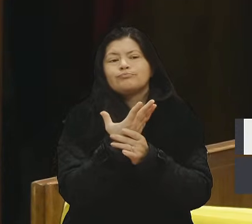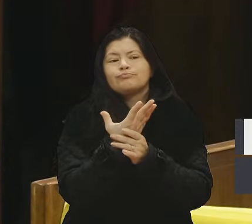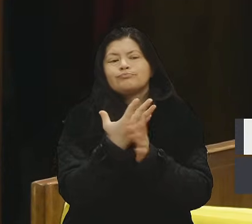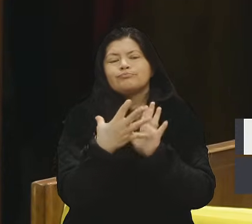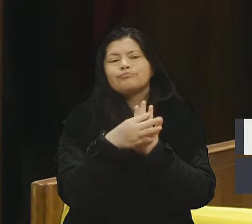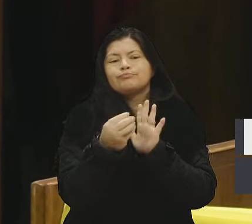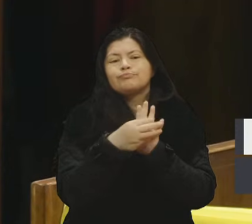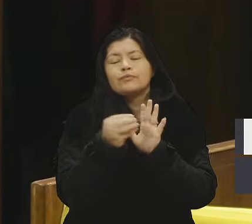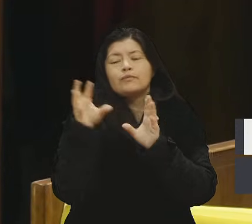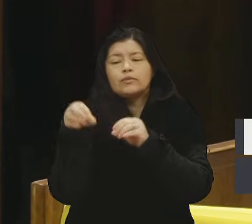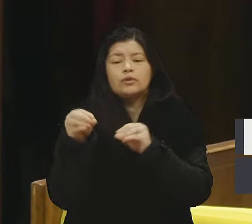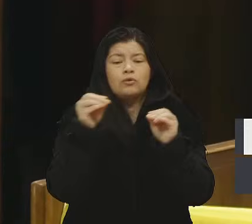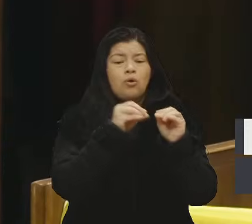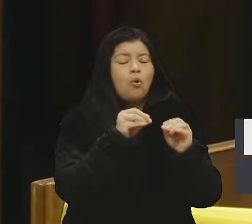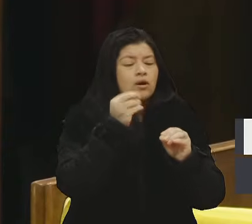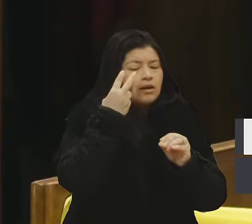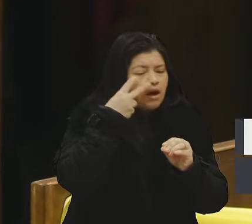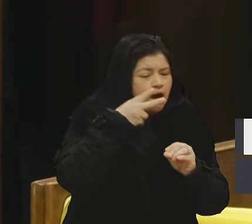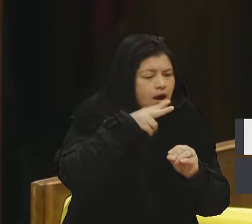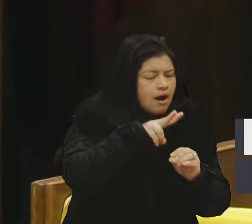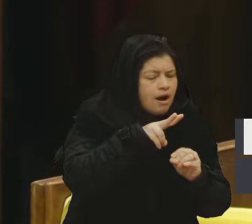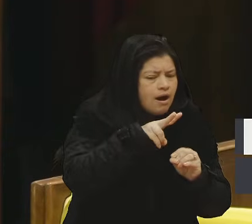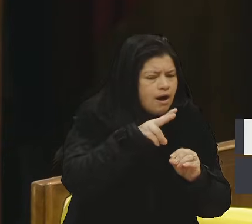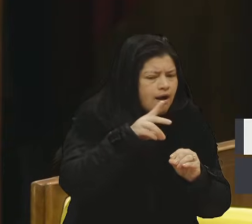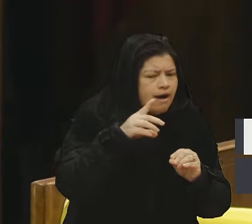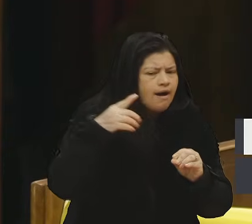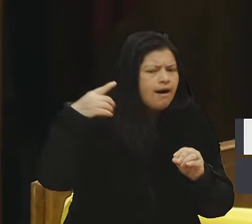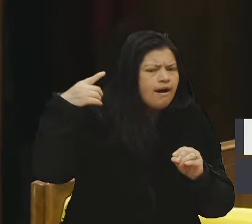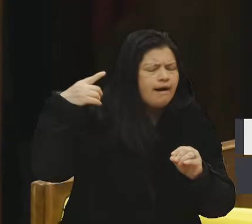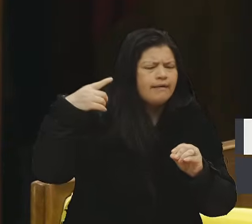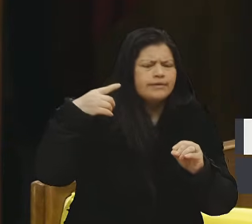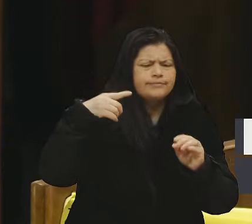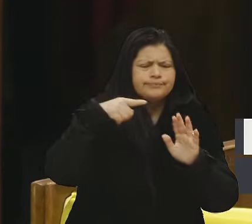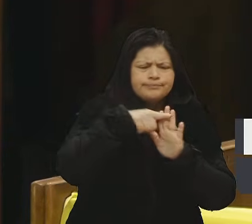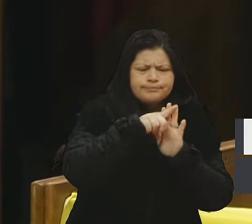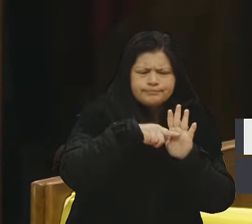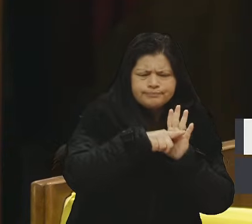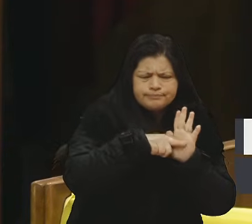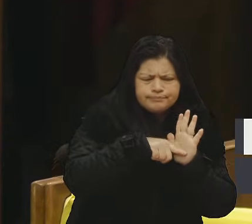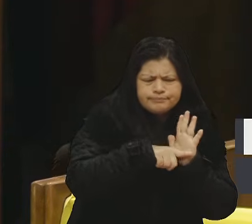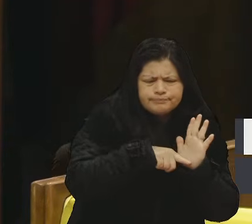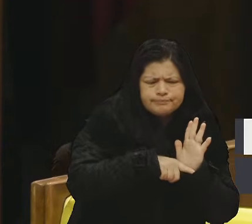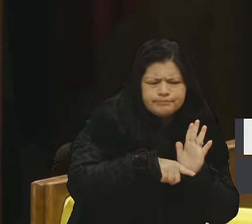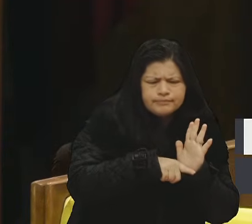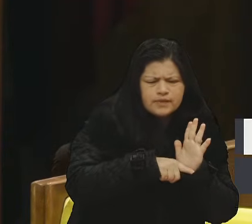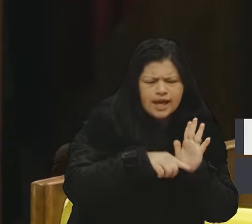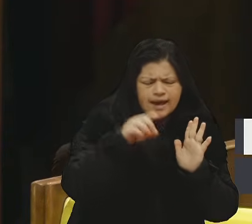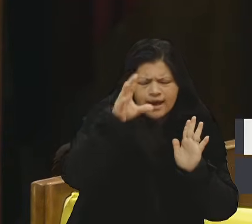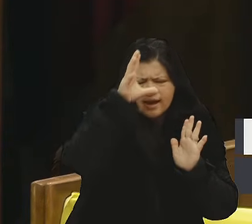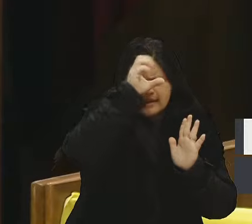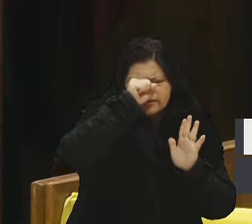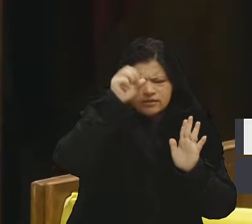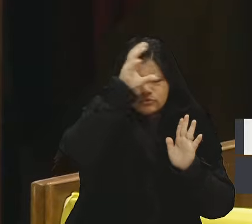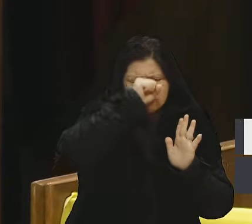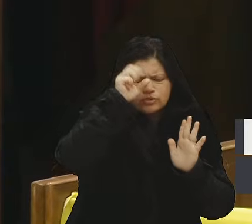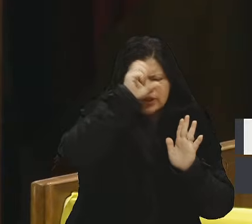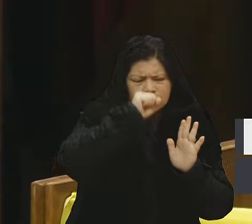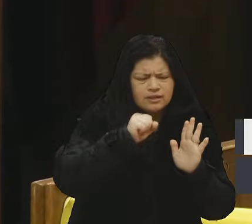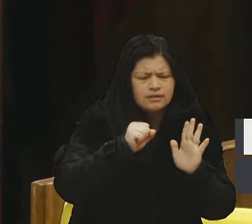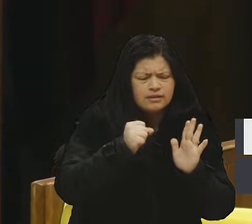o trabalho de investigar isso desde o ano passado, onde eu estudei todo o processo de São